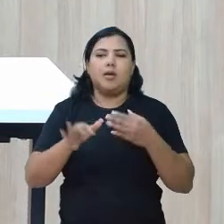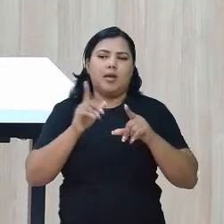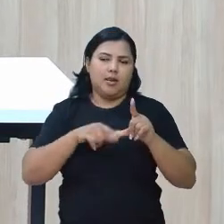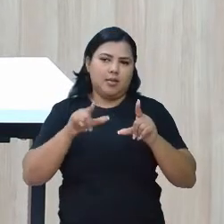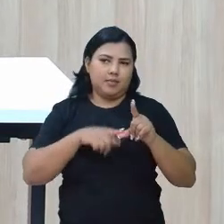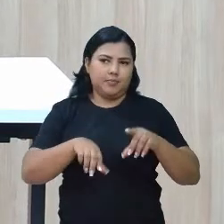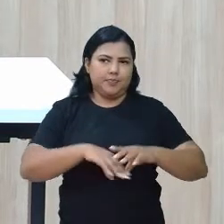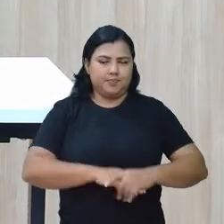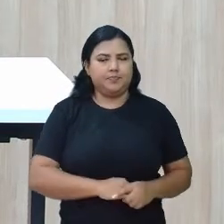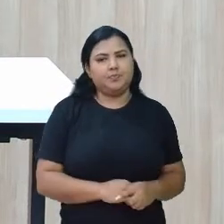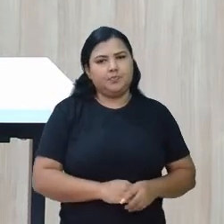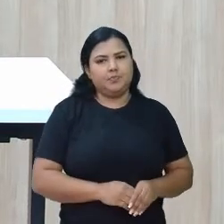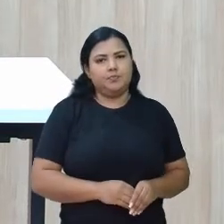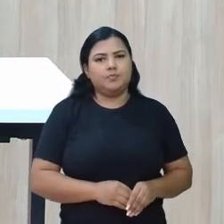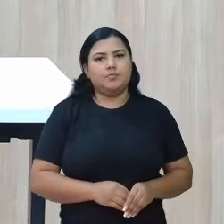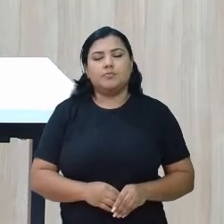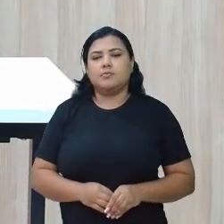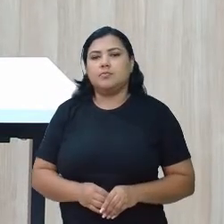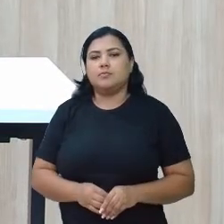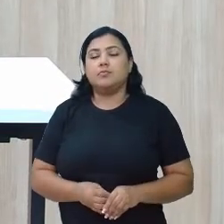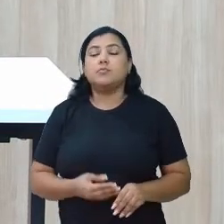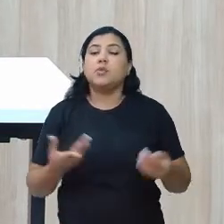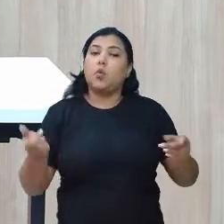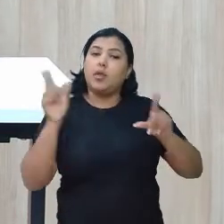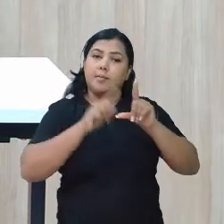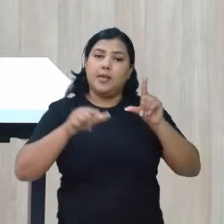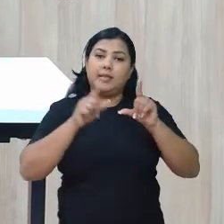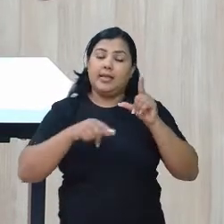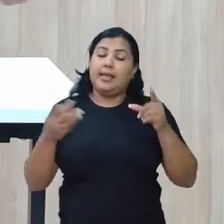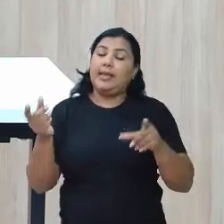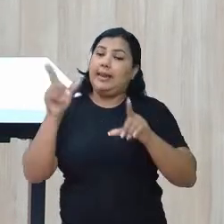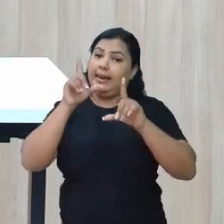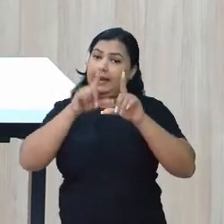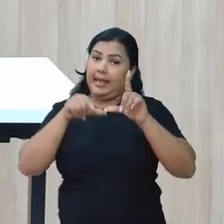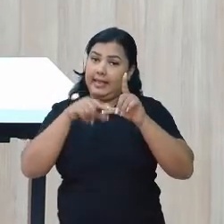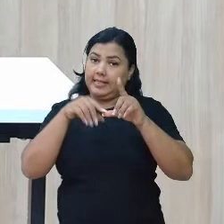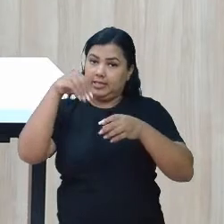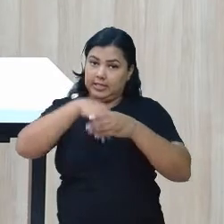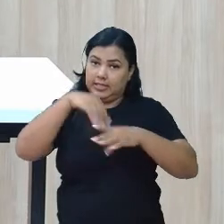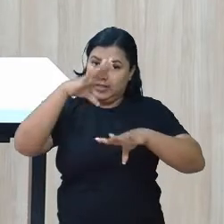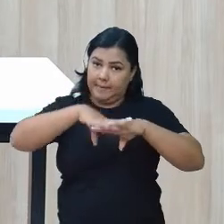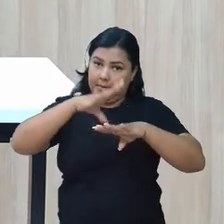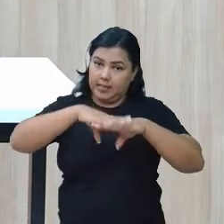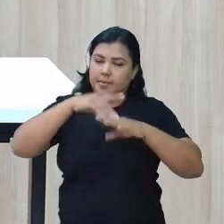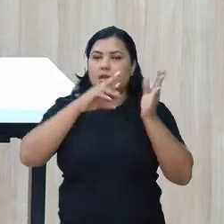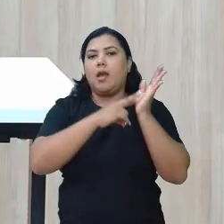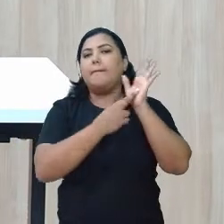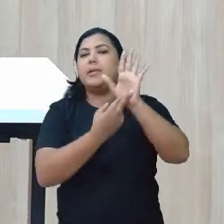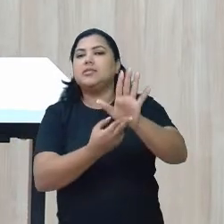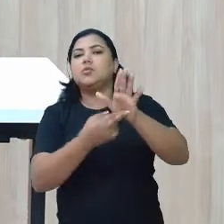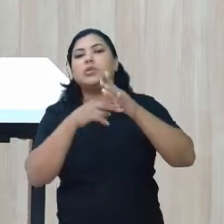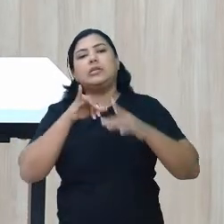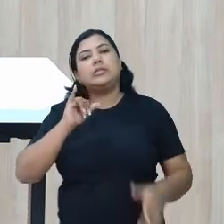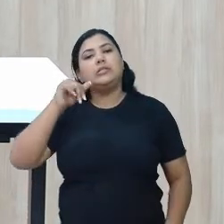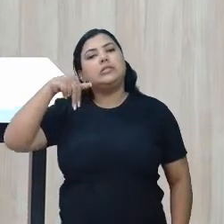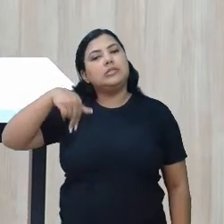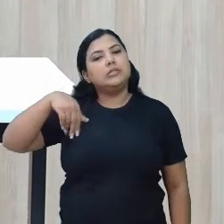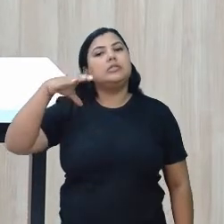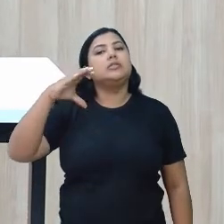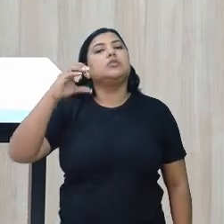mais adequada, tá certo? Então, lembrando que letras na matemática, nesse momento, representam incógnitas, que